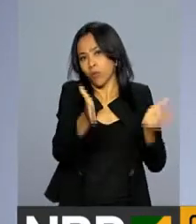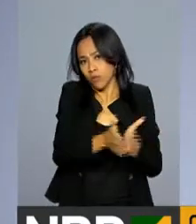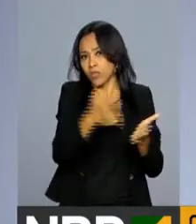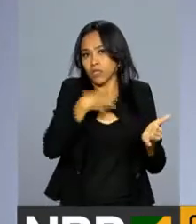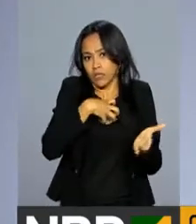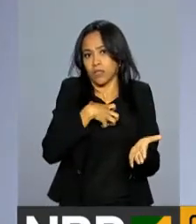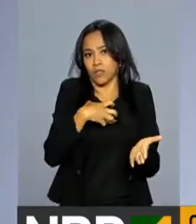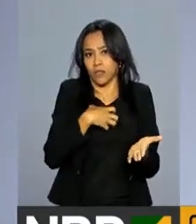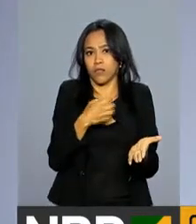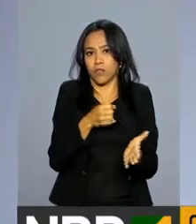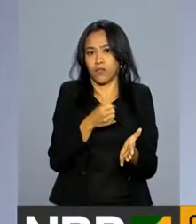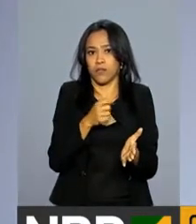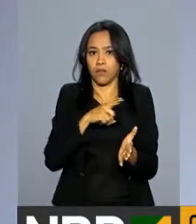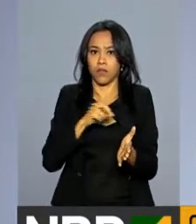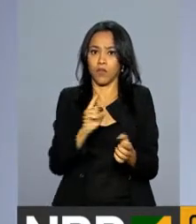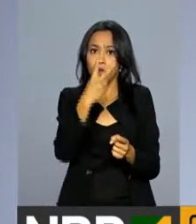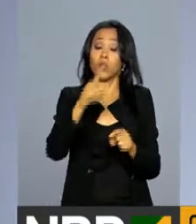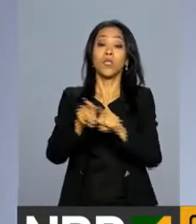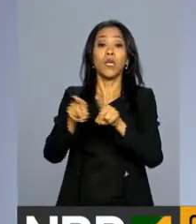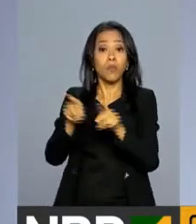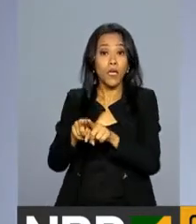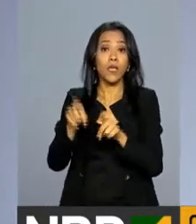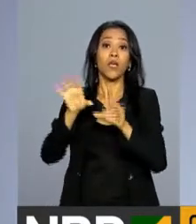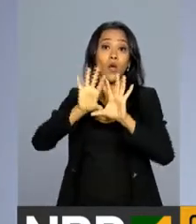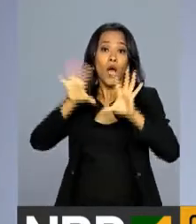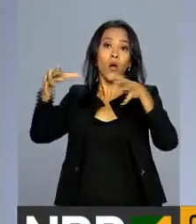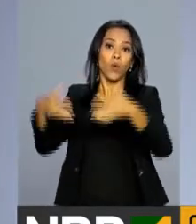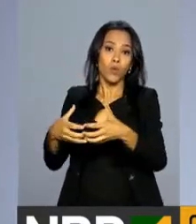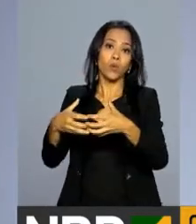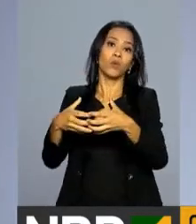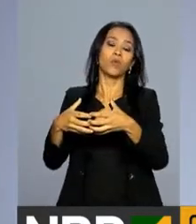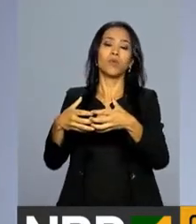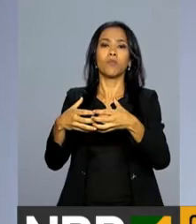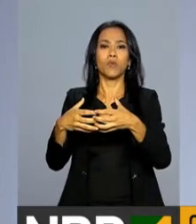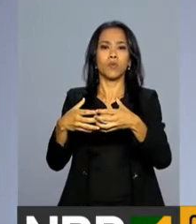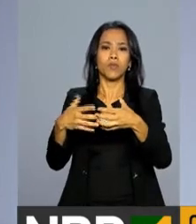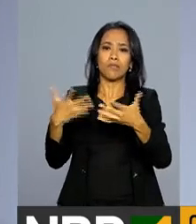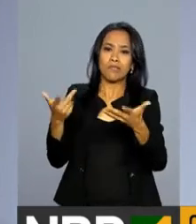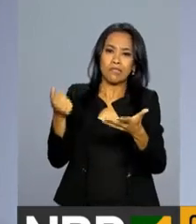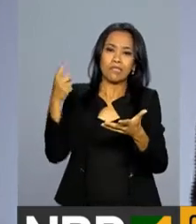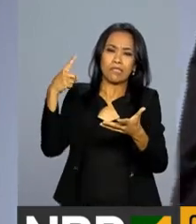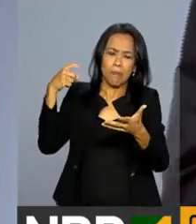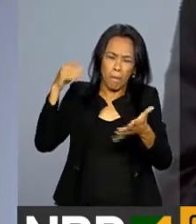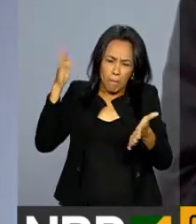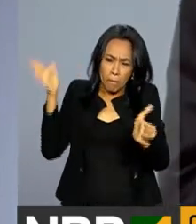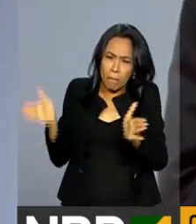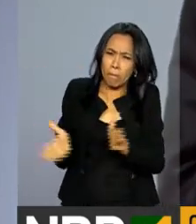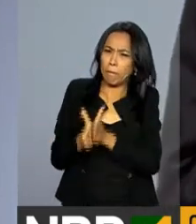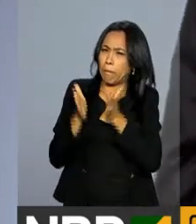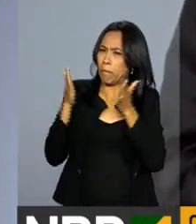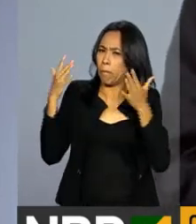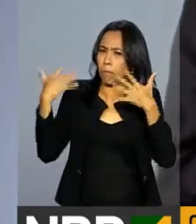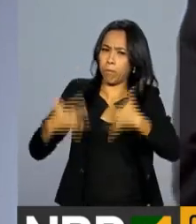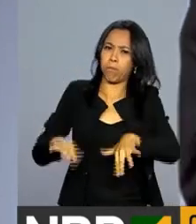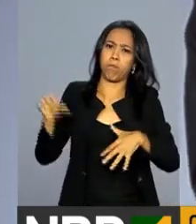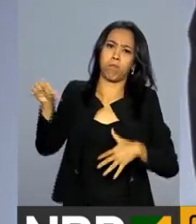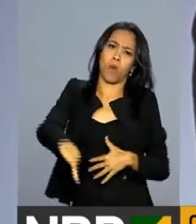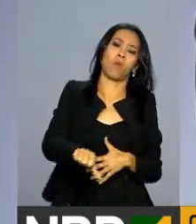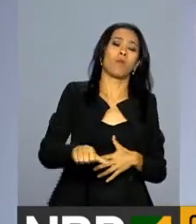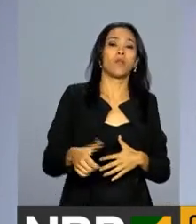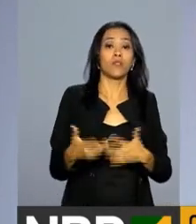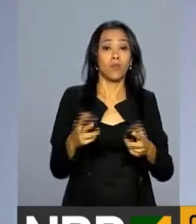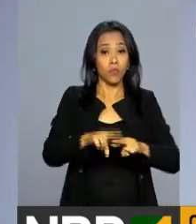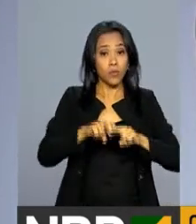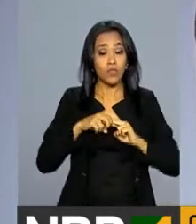também as classes mais vulneráveis à então é quando eu ouço aqui por isso que eu digo